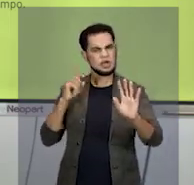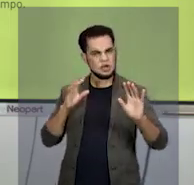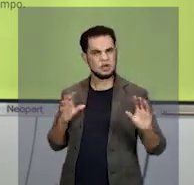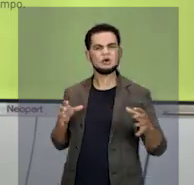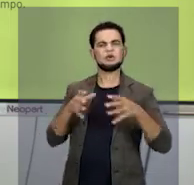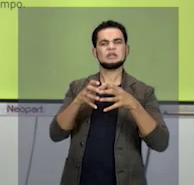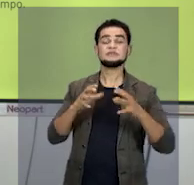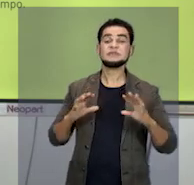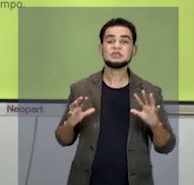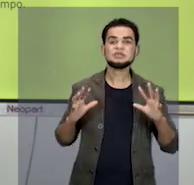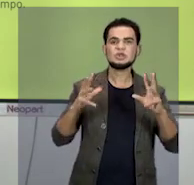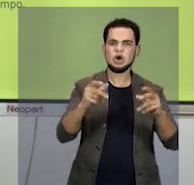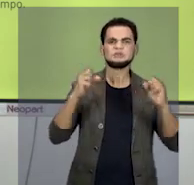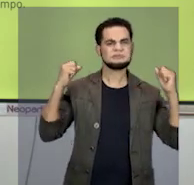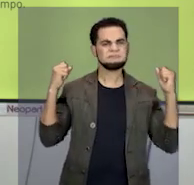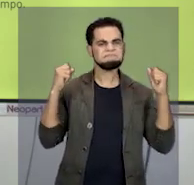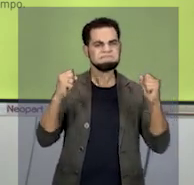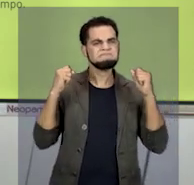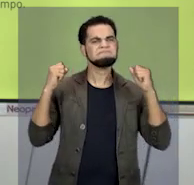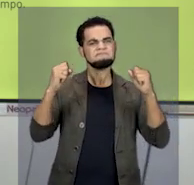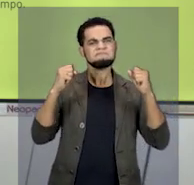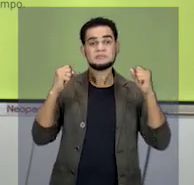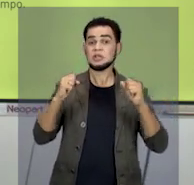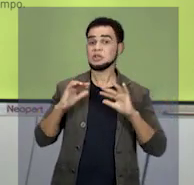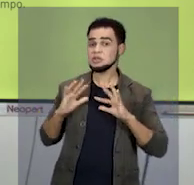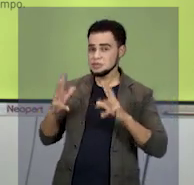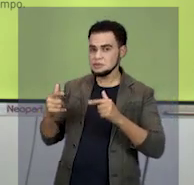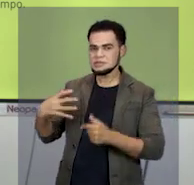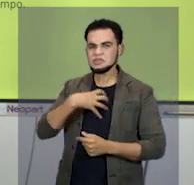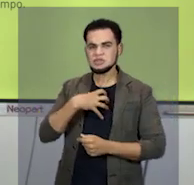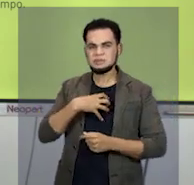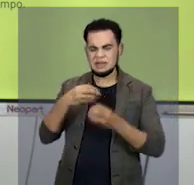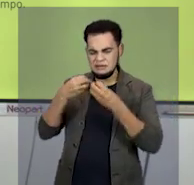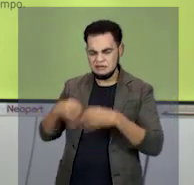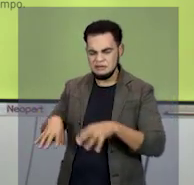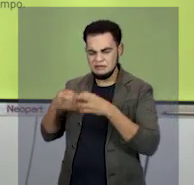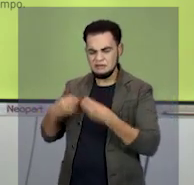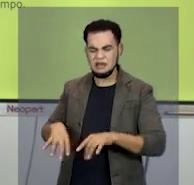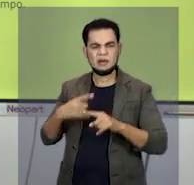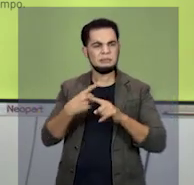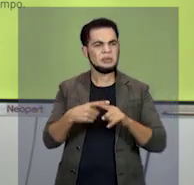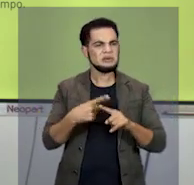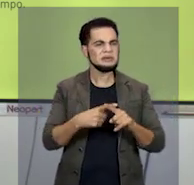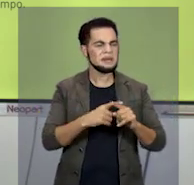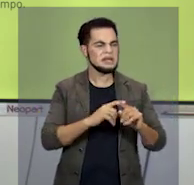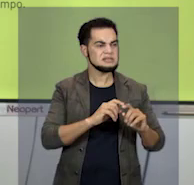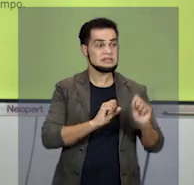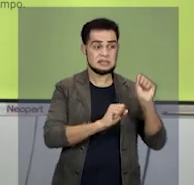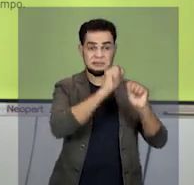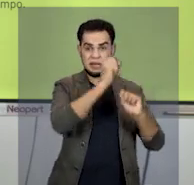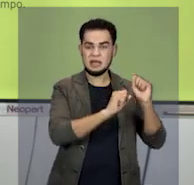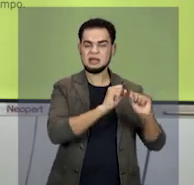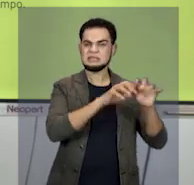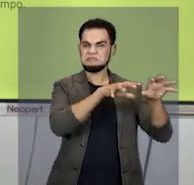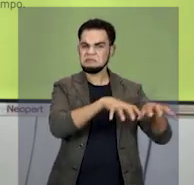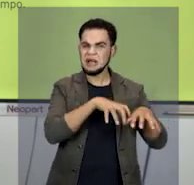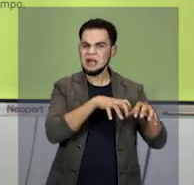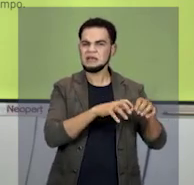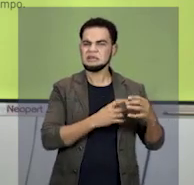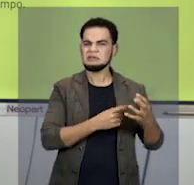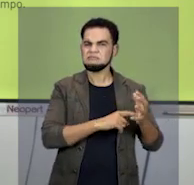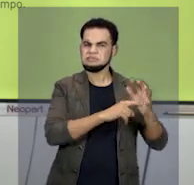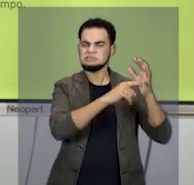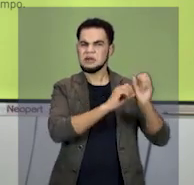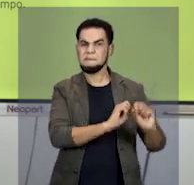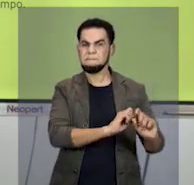de todos que estão sendo prejudicados em relação à questão dos latifúndios brasileiros, né? Ou seja, dessa distribuição desigual